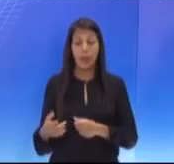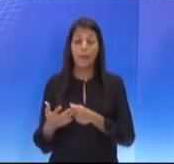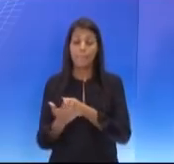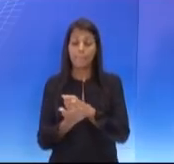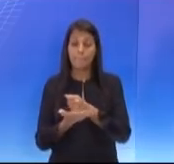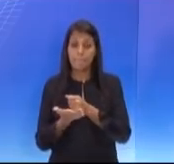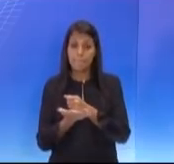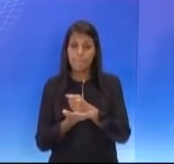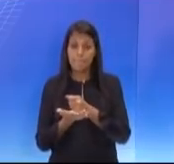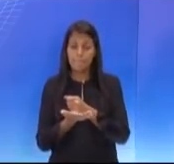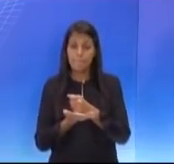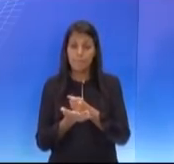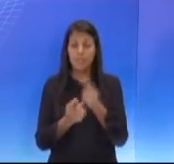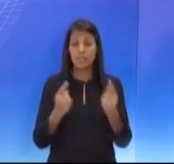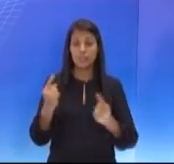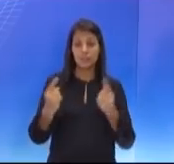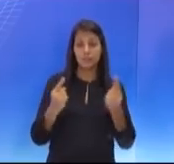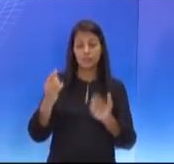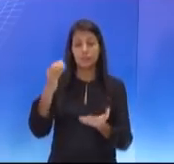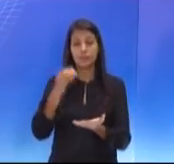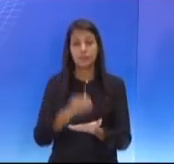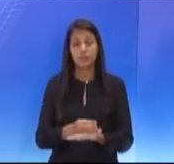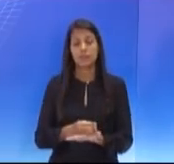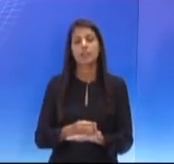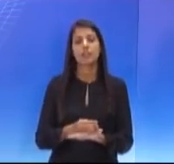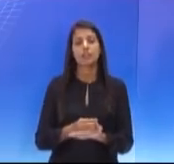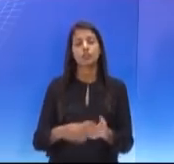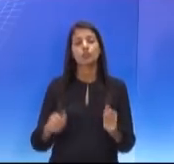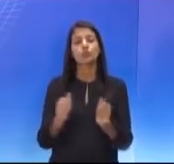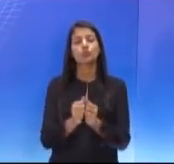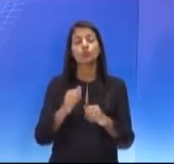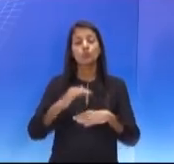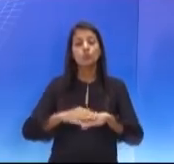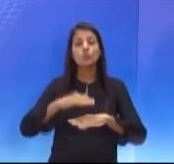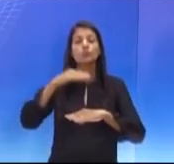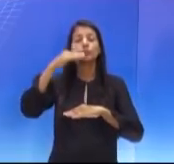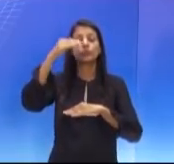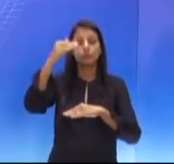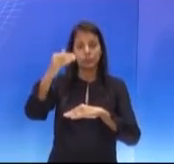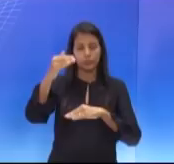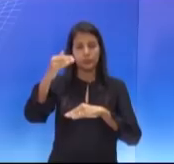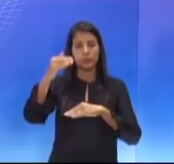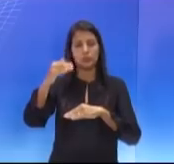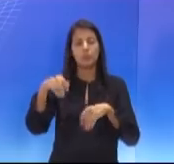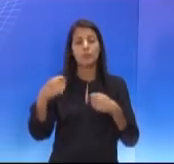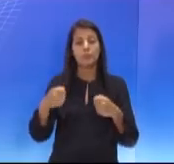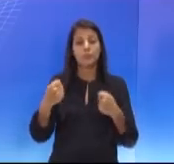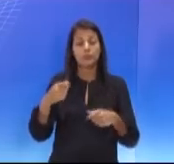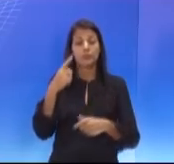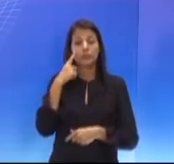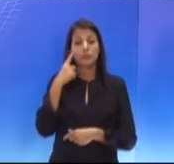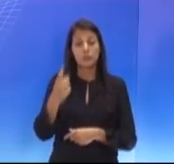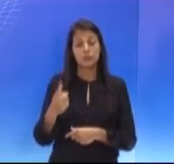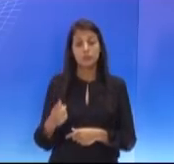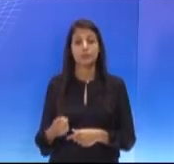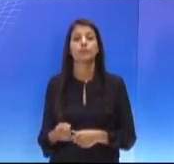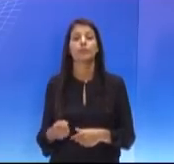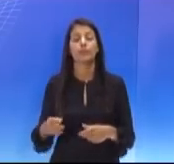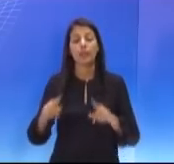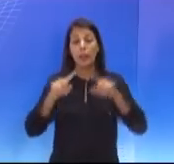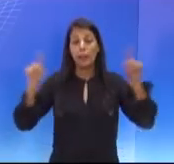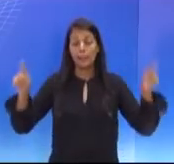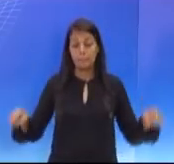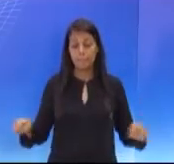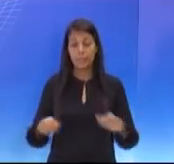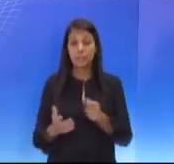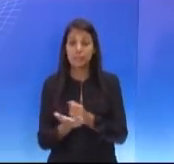base de cada taça com a sua borda superior em cima da base, que é a bandeja. Então,